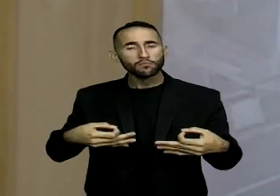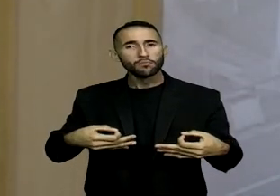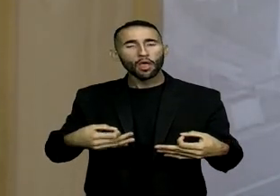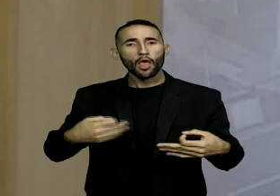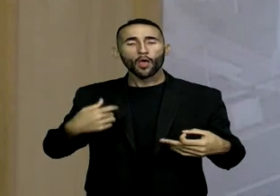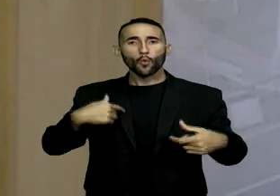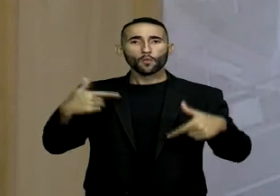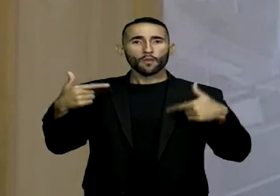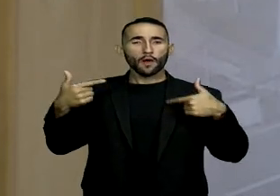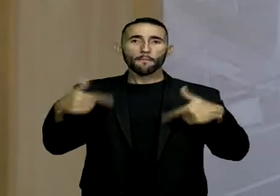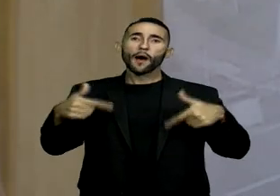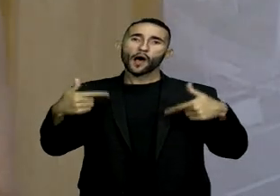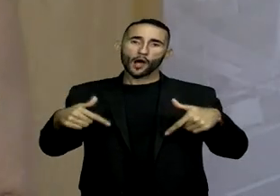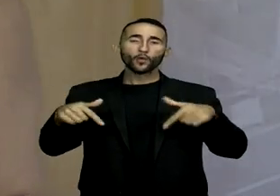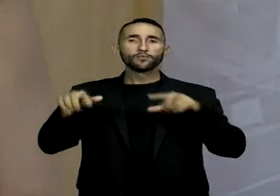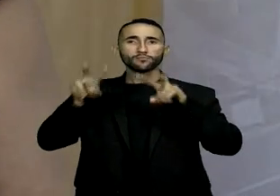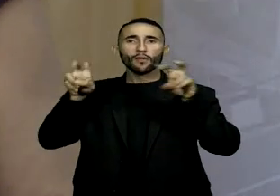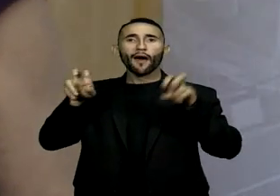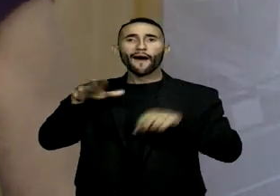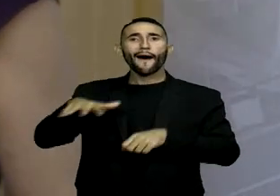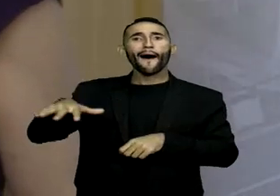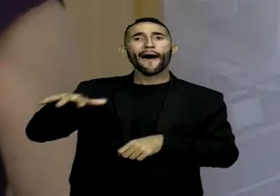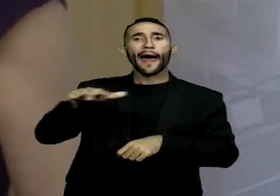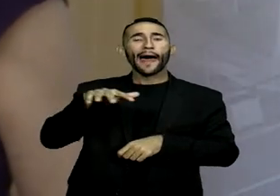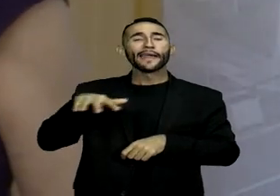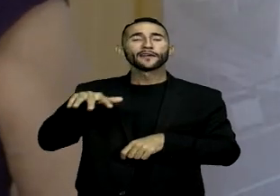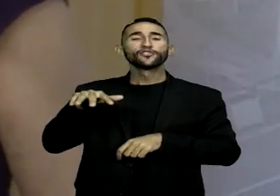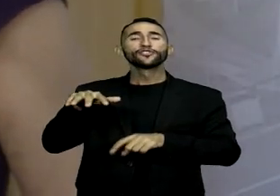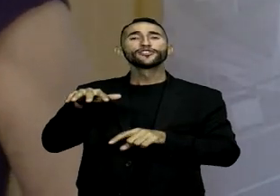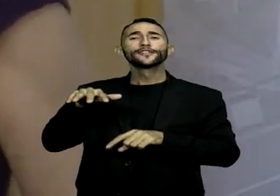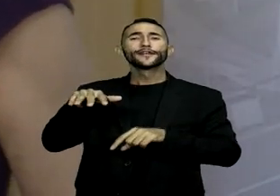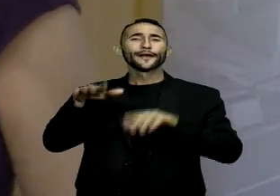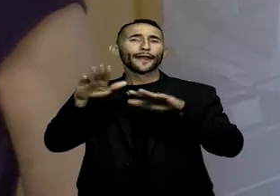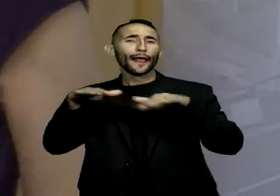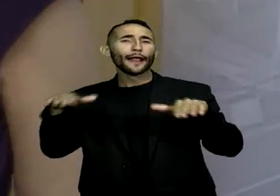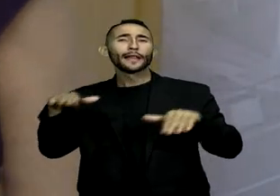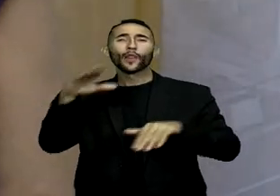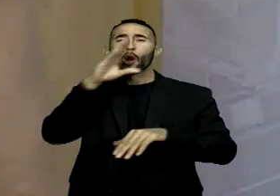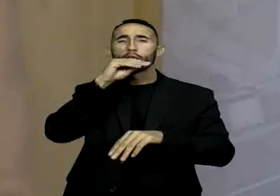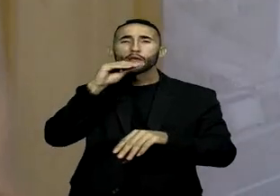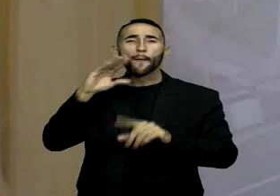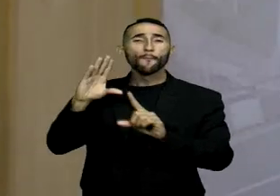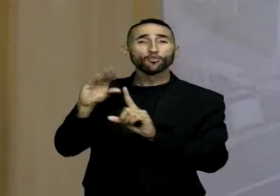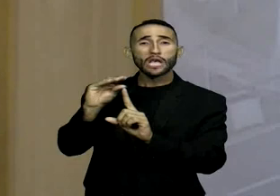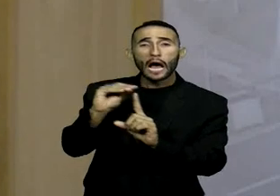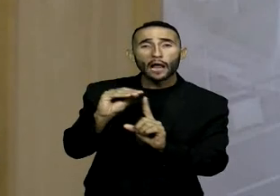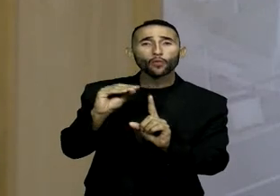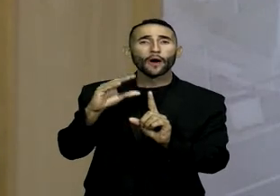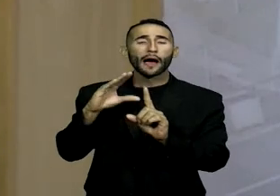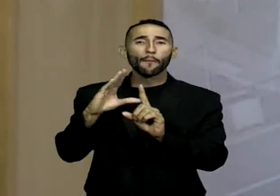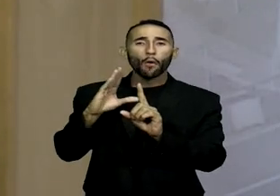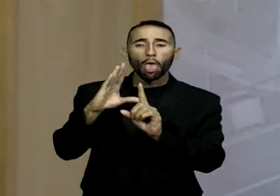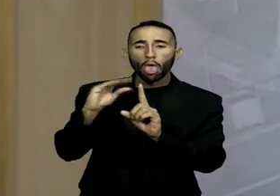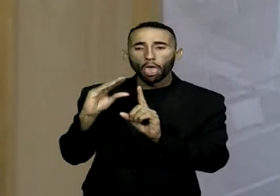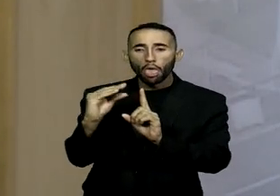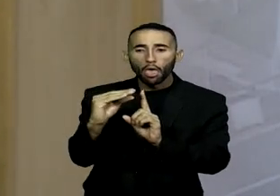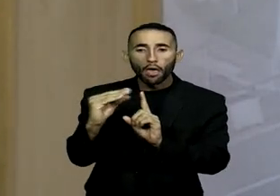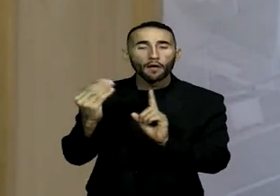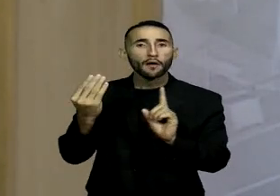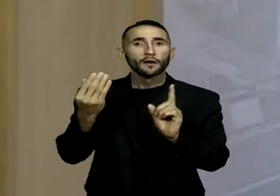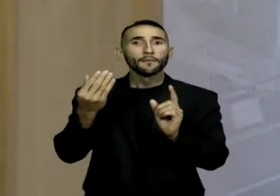nessa questão de abuso sexual de criança e adolescente já há muitos anos, desde que fui secretária de assistência social,